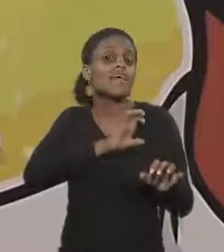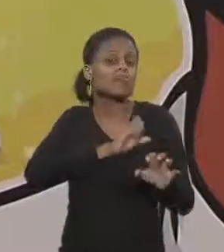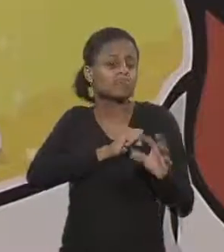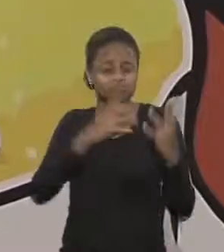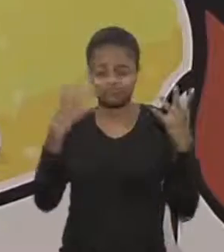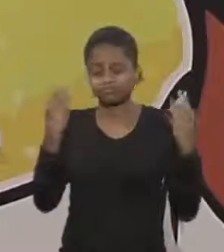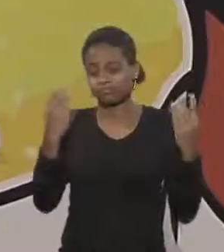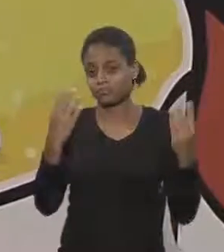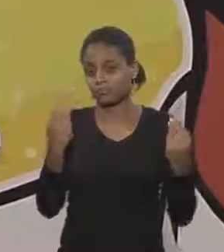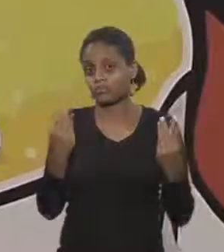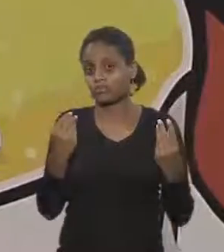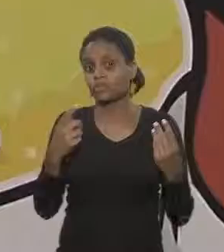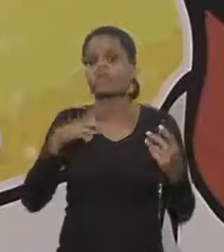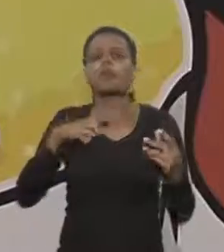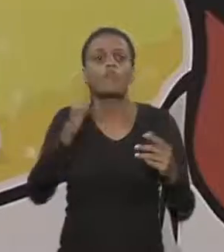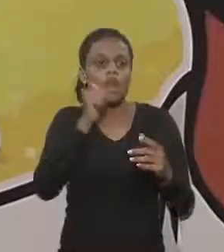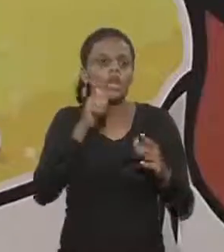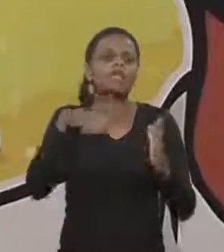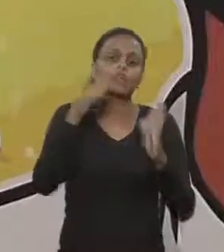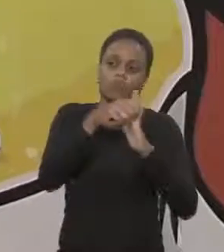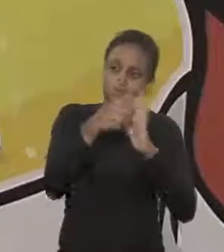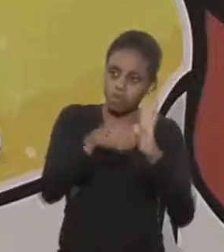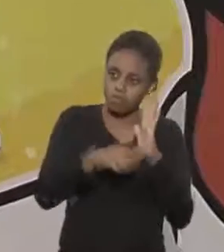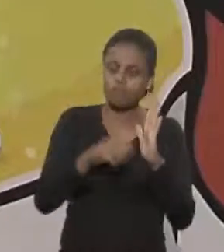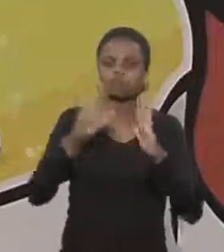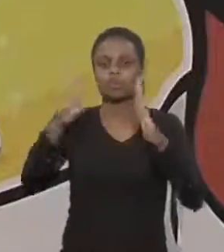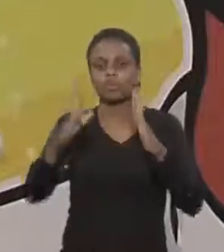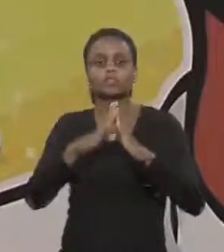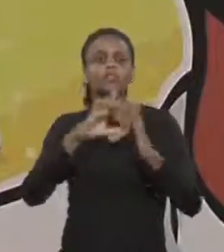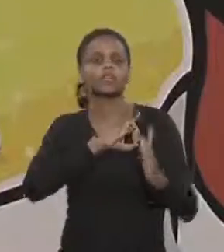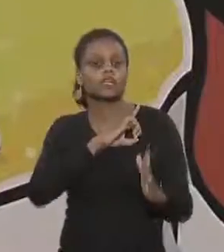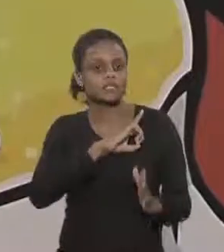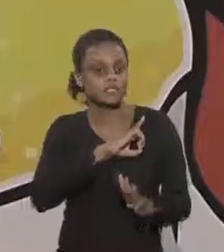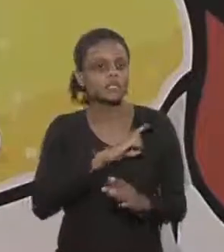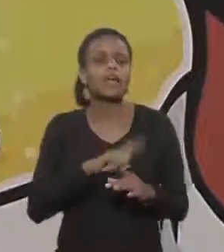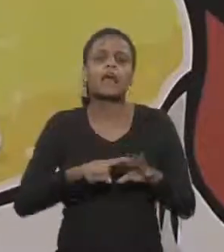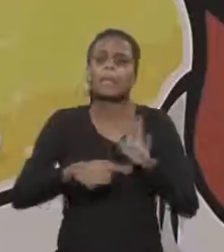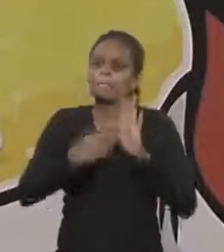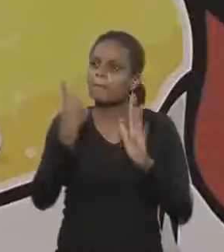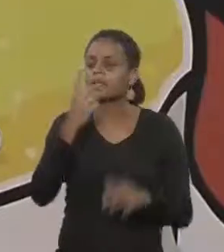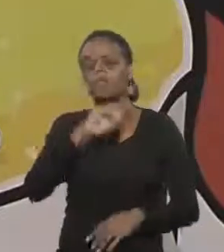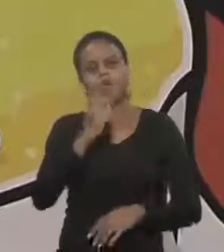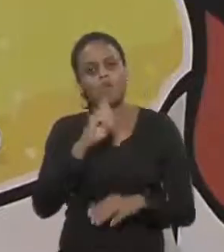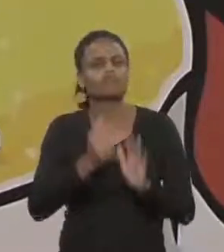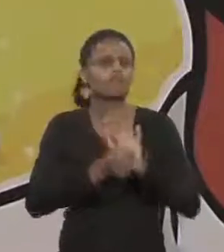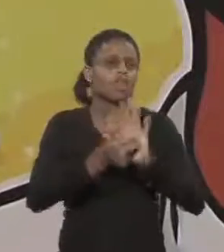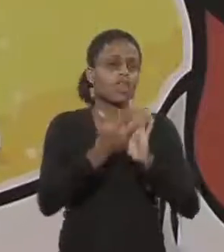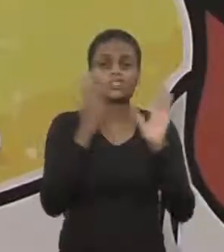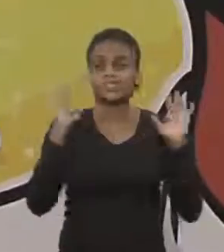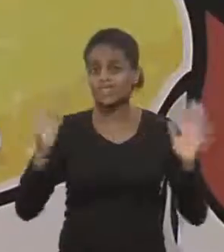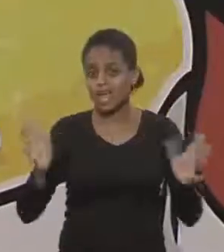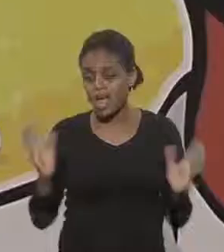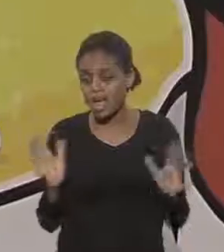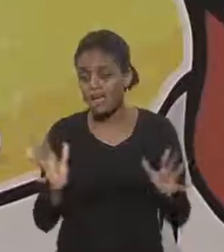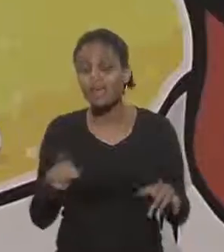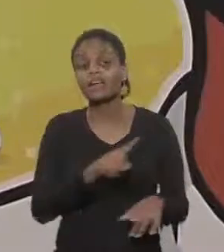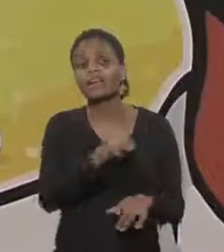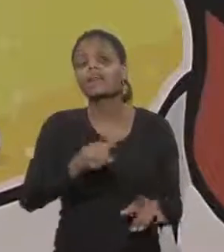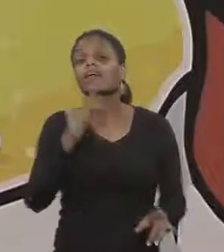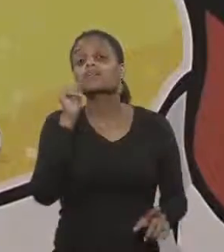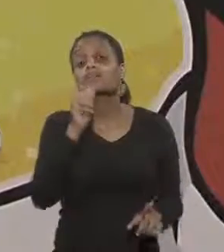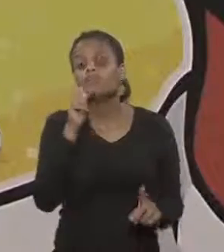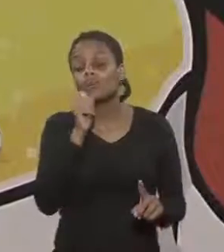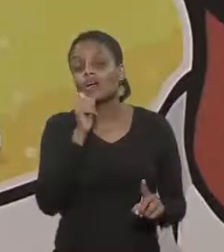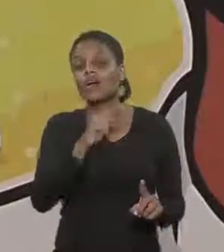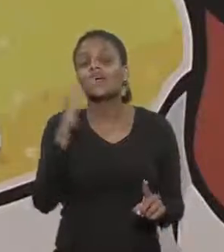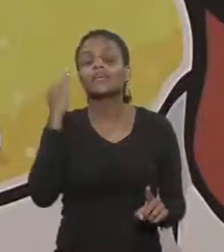Amam Demais. Então, apesar de ter o registro de ocorrência, apesar de não ter sido a primeira vez, aquelas